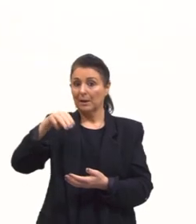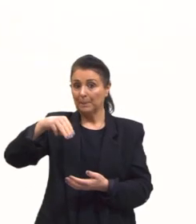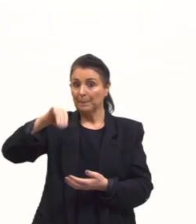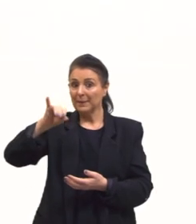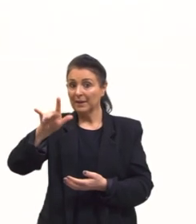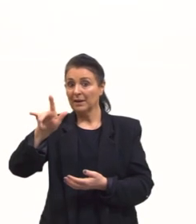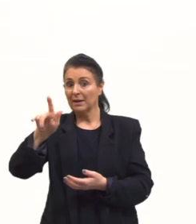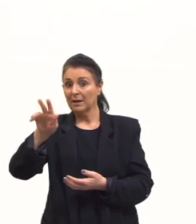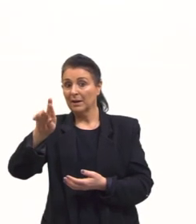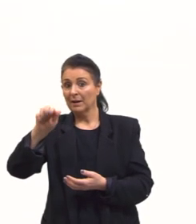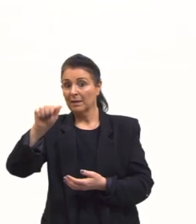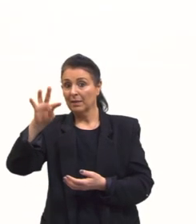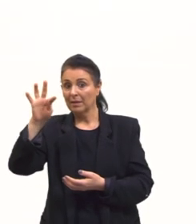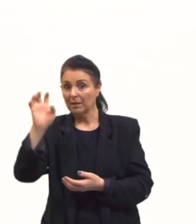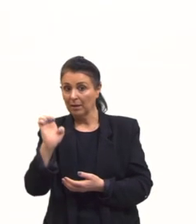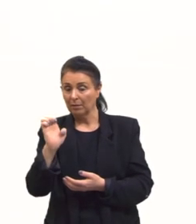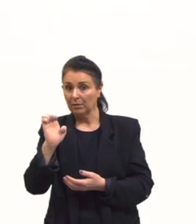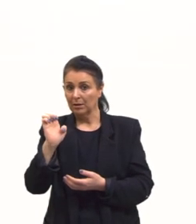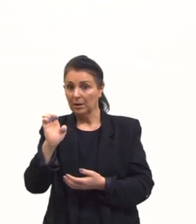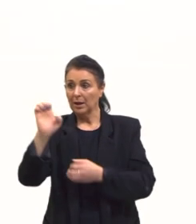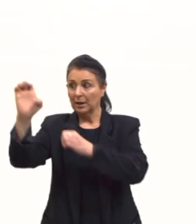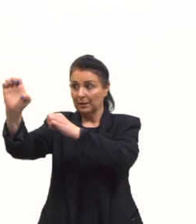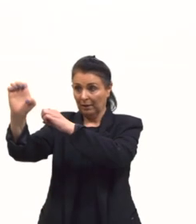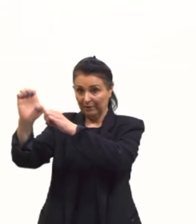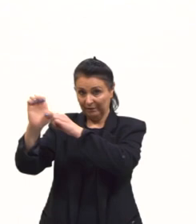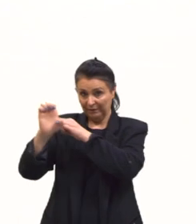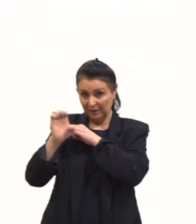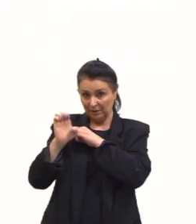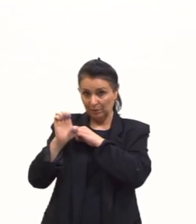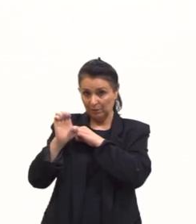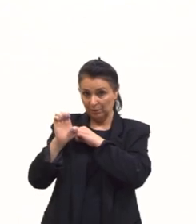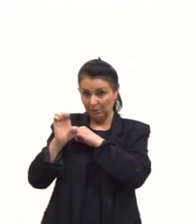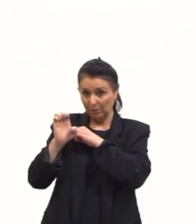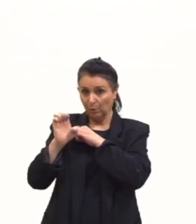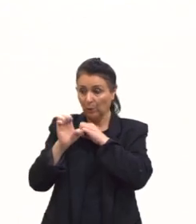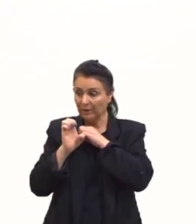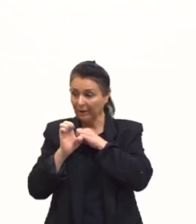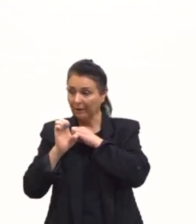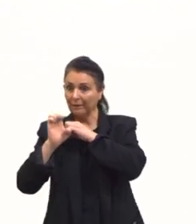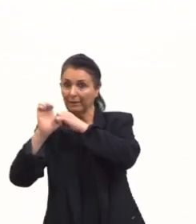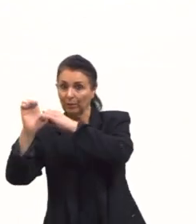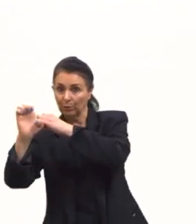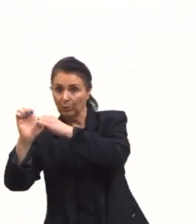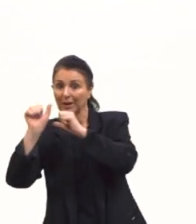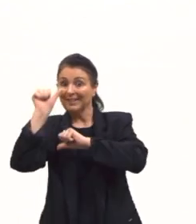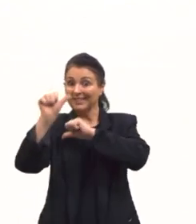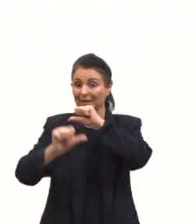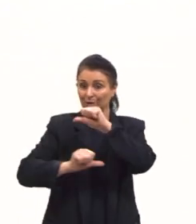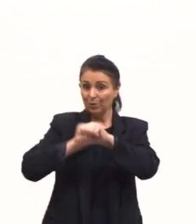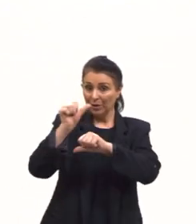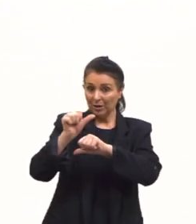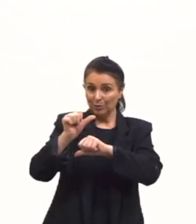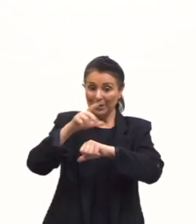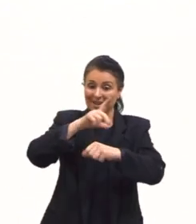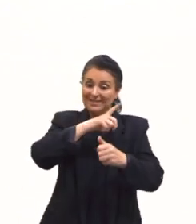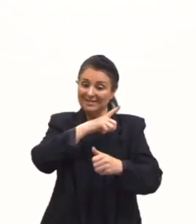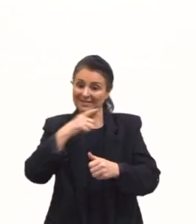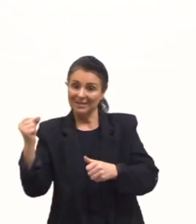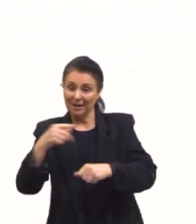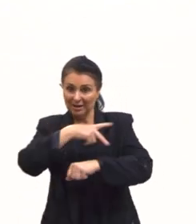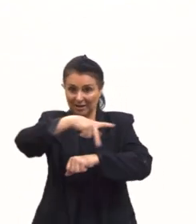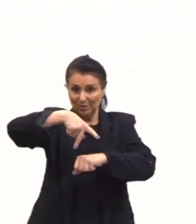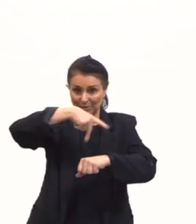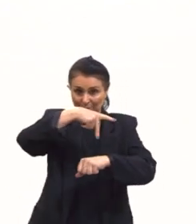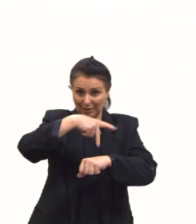saindo daquele país daquele local então ele tá e migrando ele tá saindo é um emigrante certo emigrante é o que